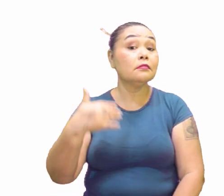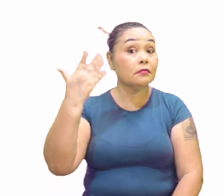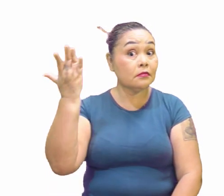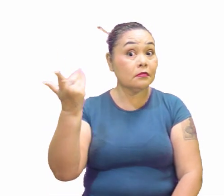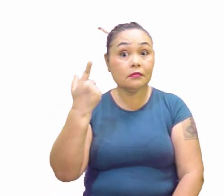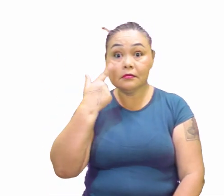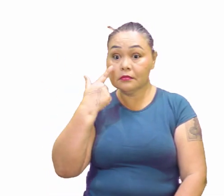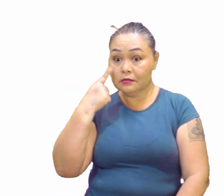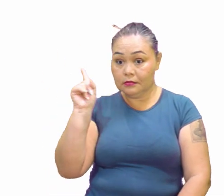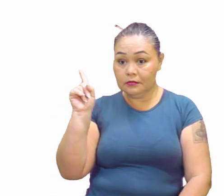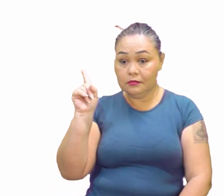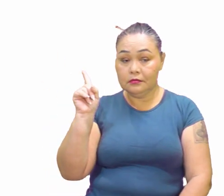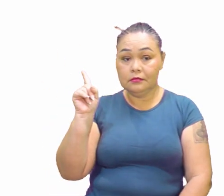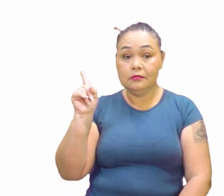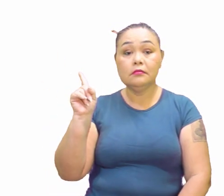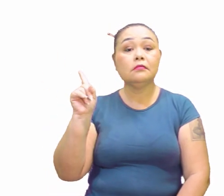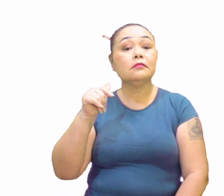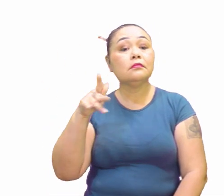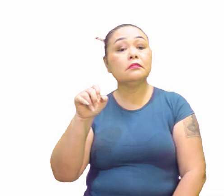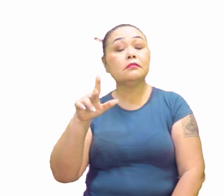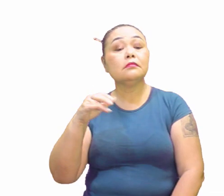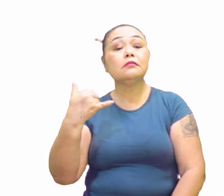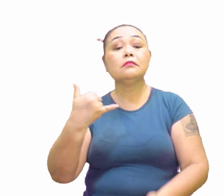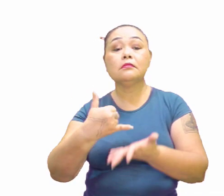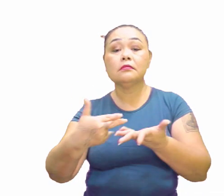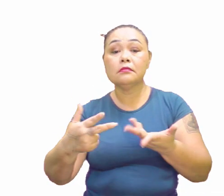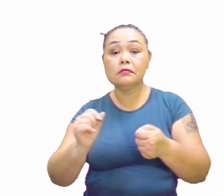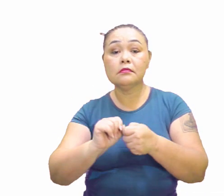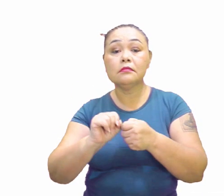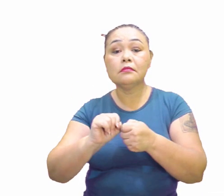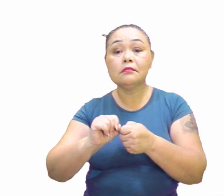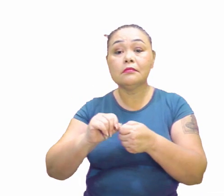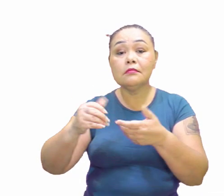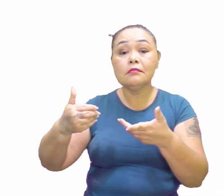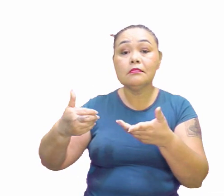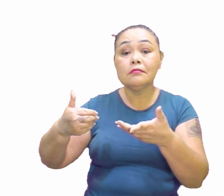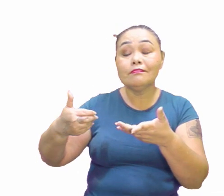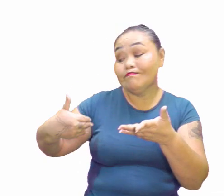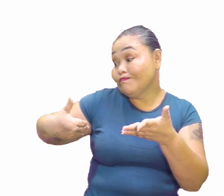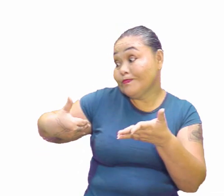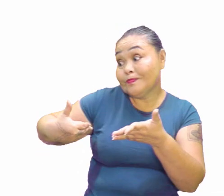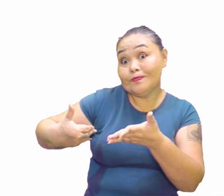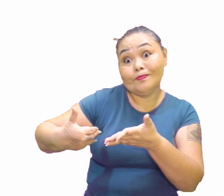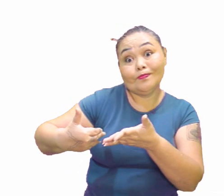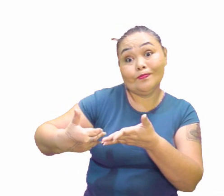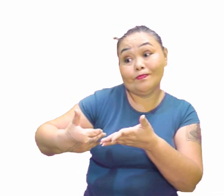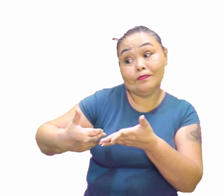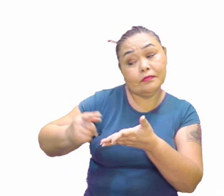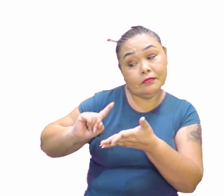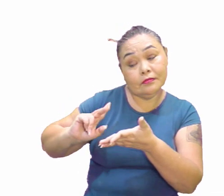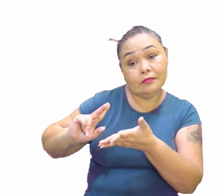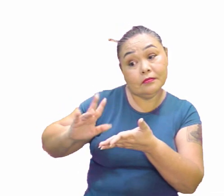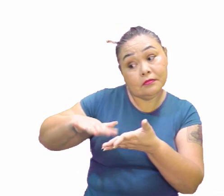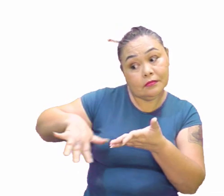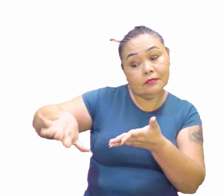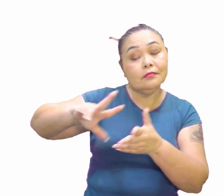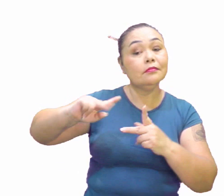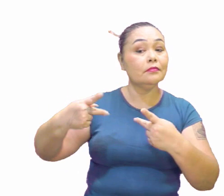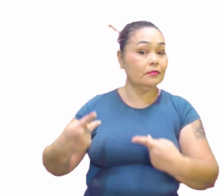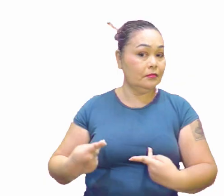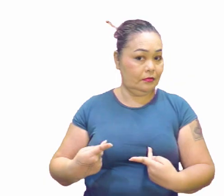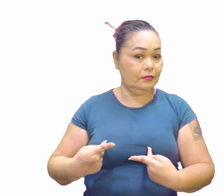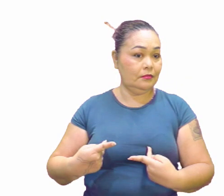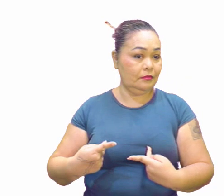Então, vejam só, observem aqui. Em geral, as drogas não são recentes entre os